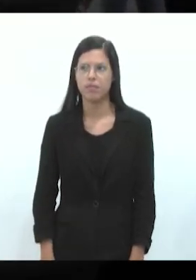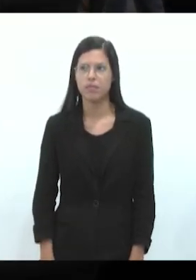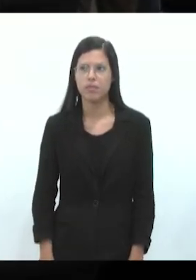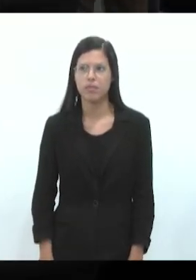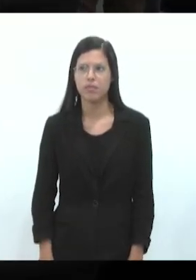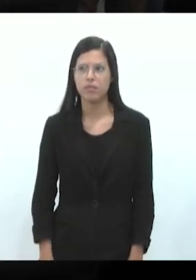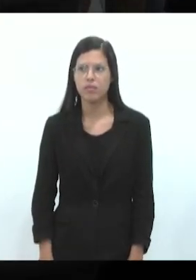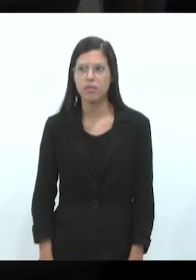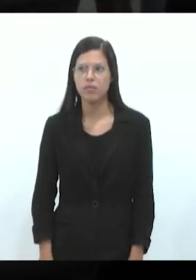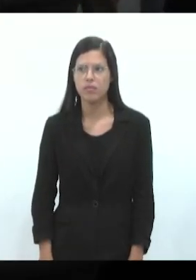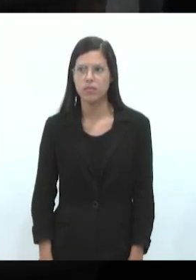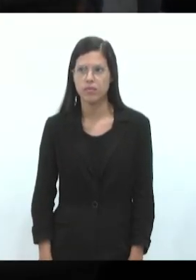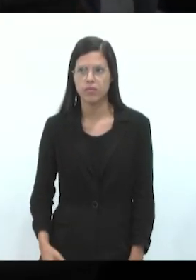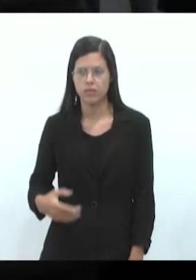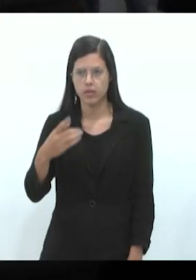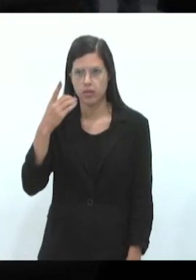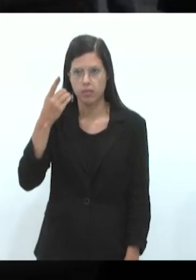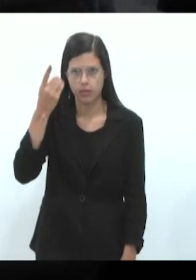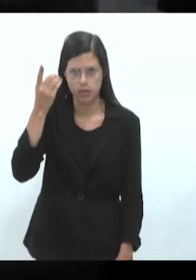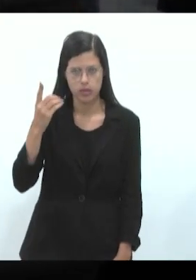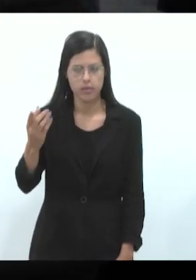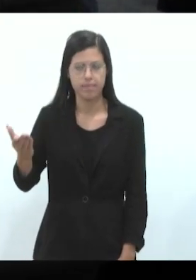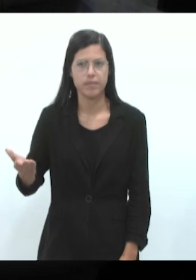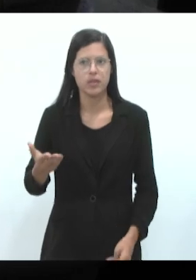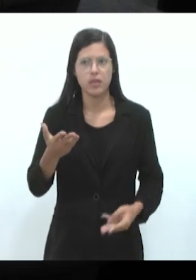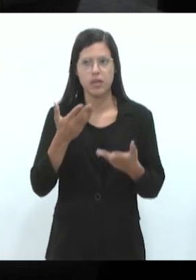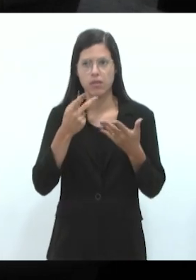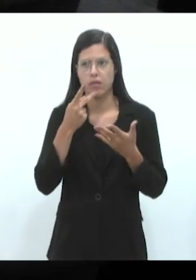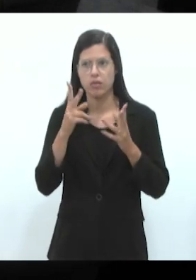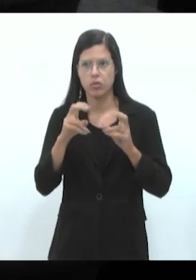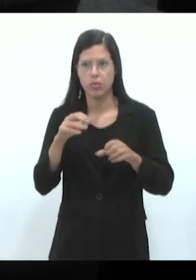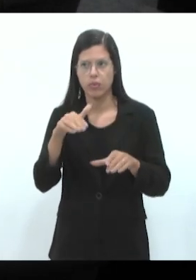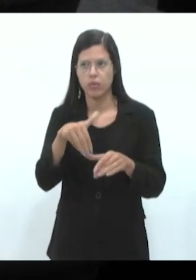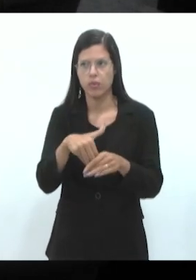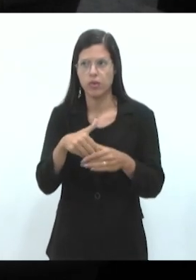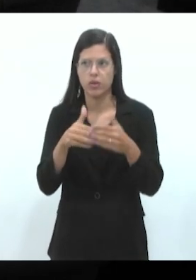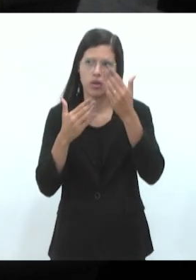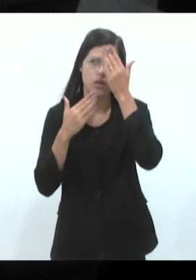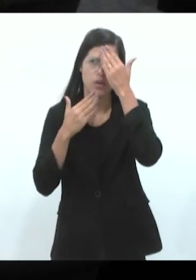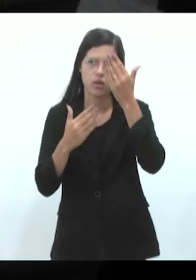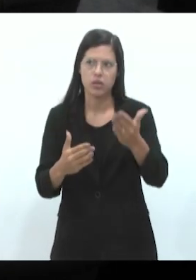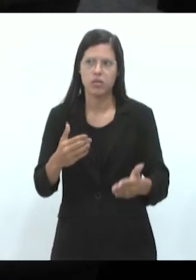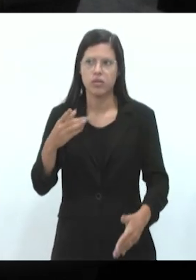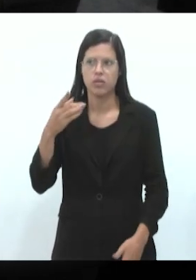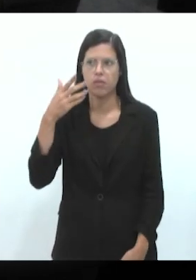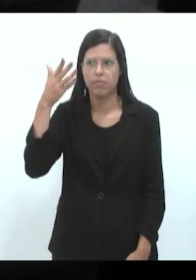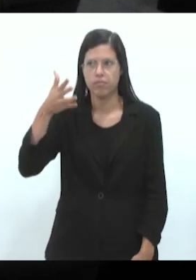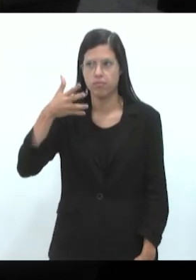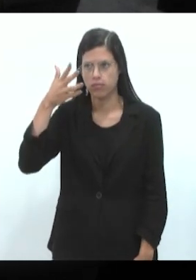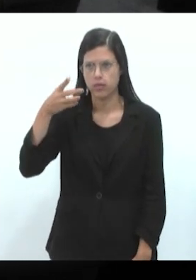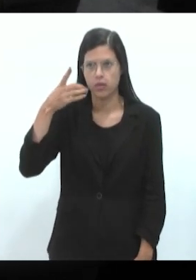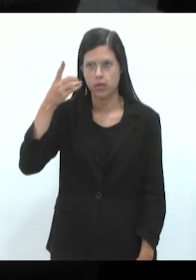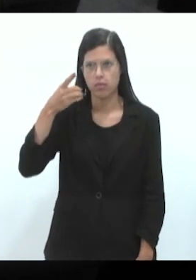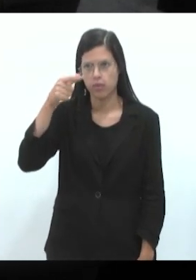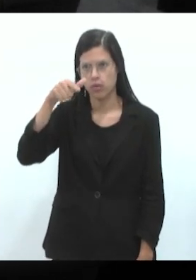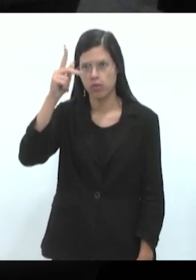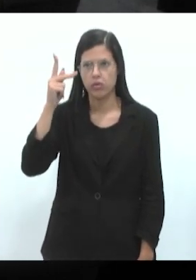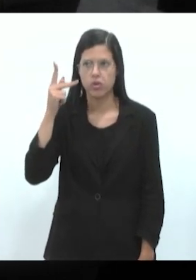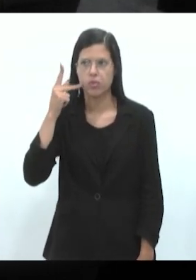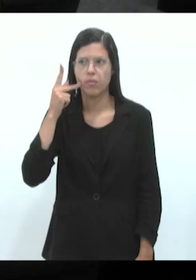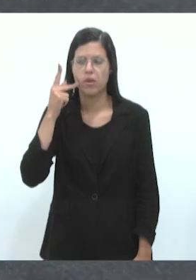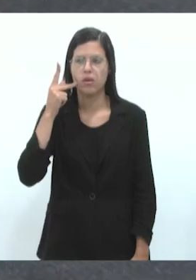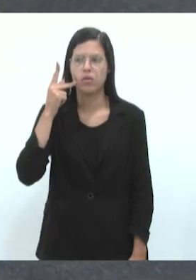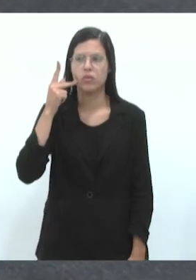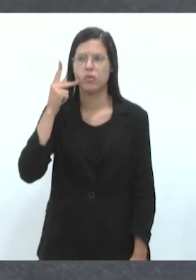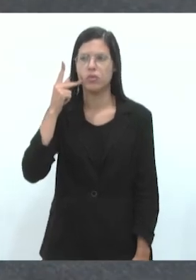Queria também aqui declarar voto, agradecer muito as palavras do deputado Luiz Paulo, acho que começo essa